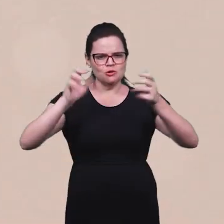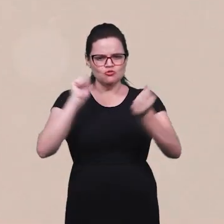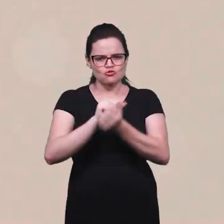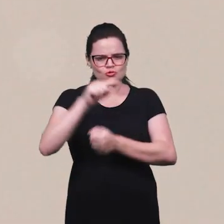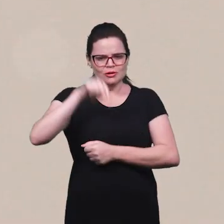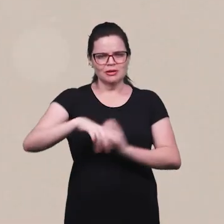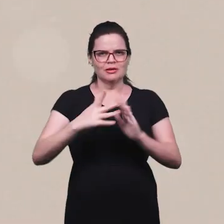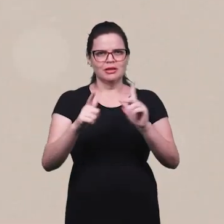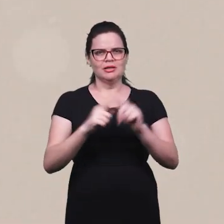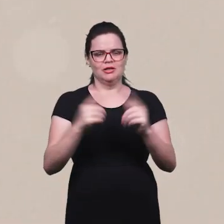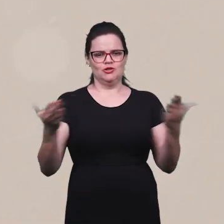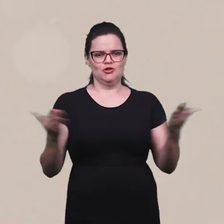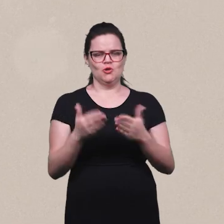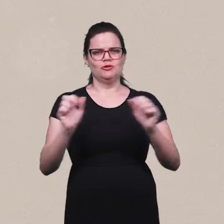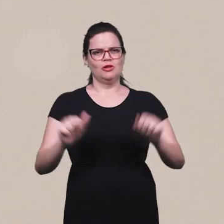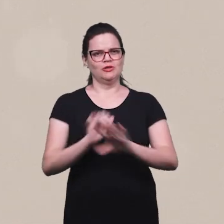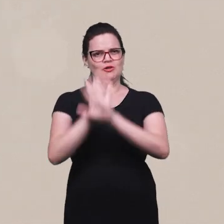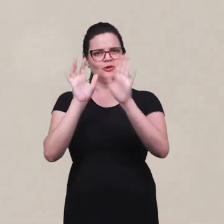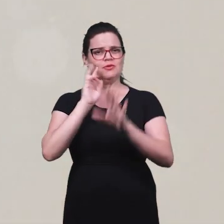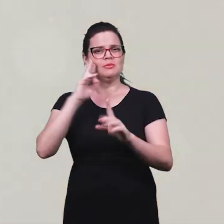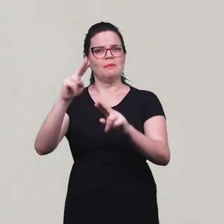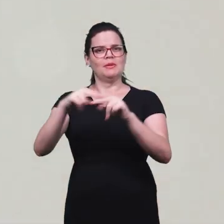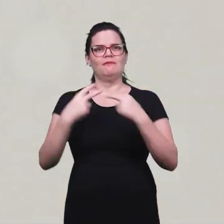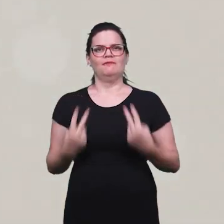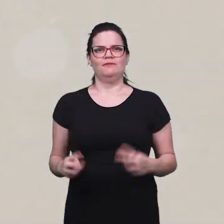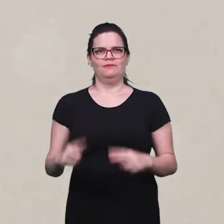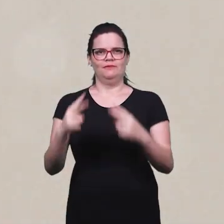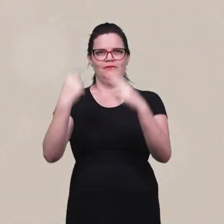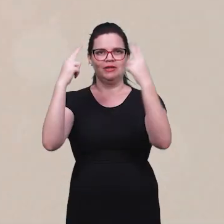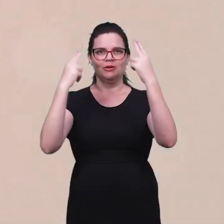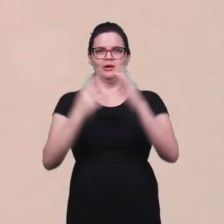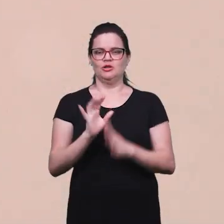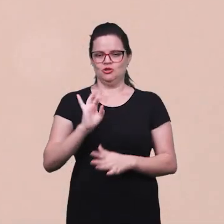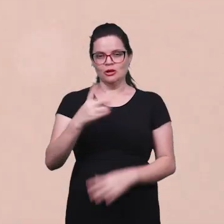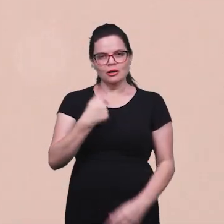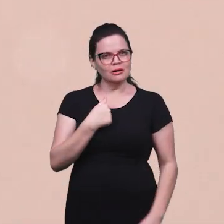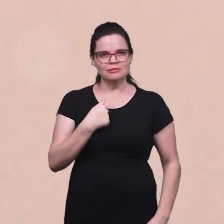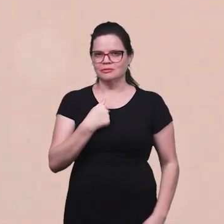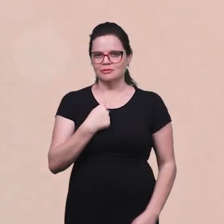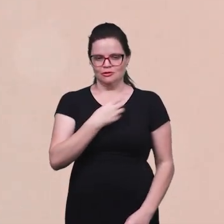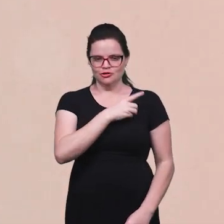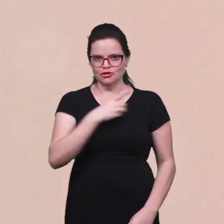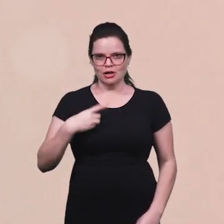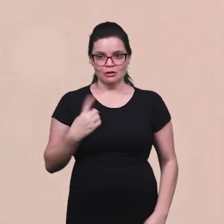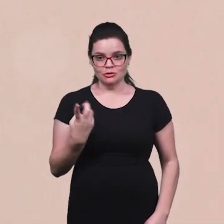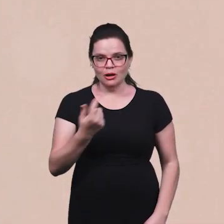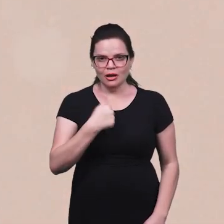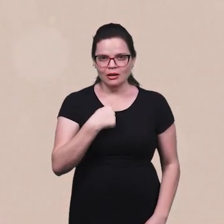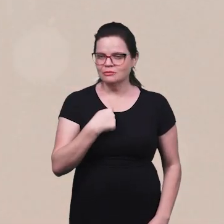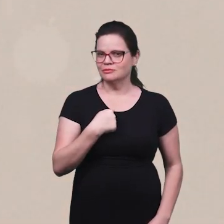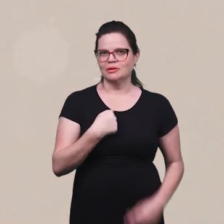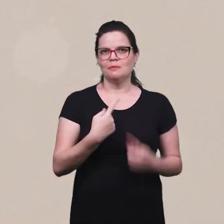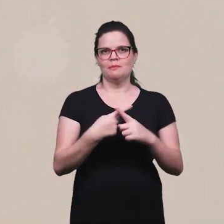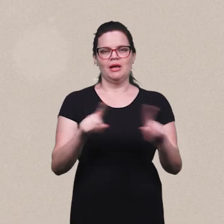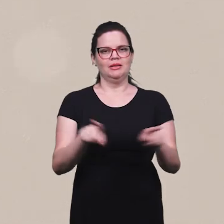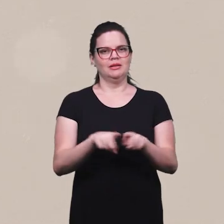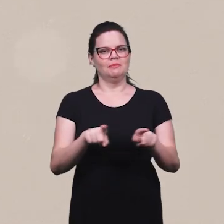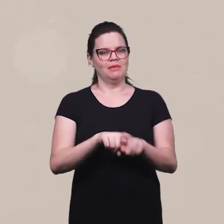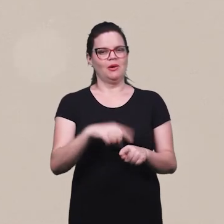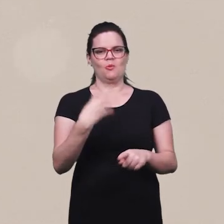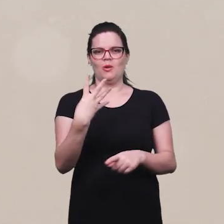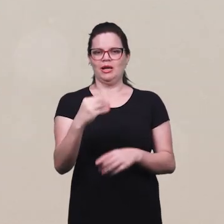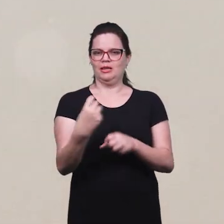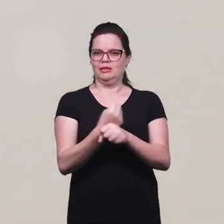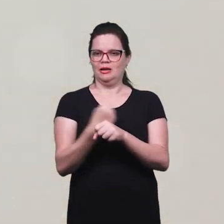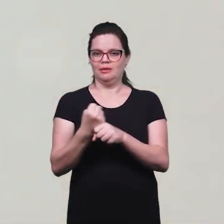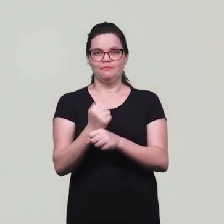aqui glorificando o nome do Senhor por essa grande vitória que Ele nos deu. Não somente eu, como diácono dessa igreja, por 40